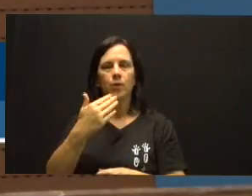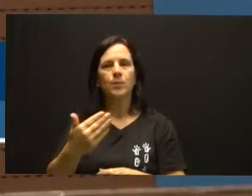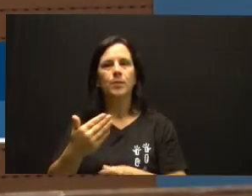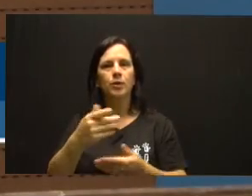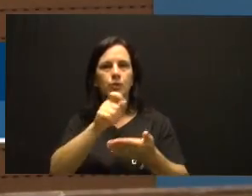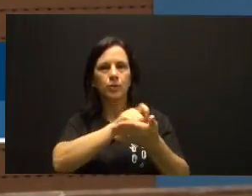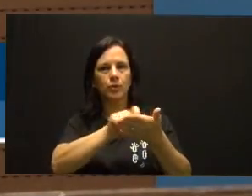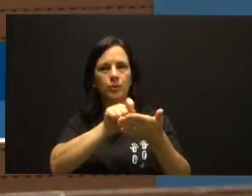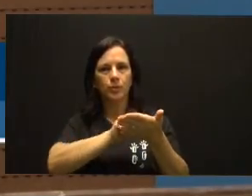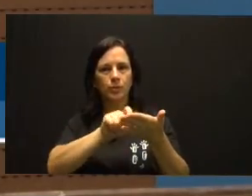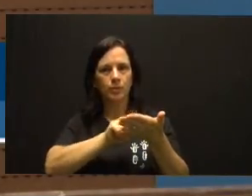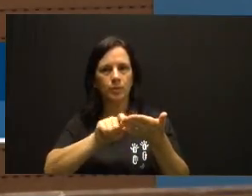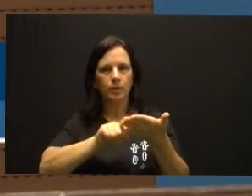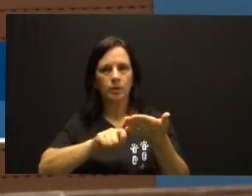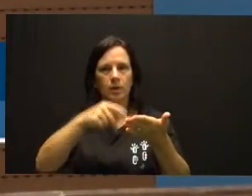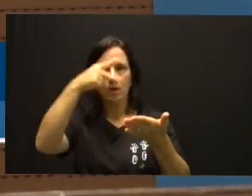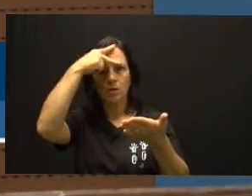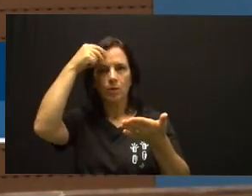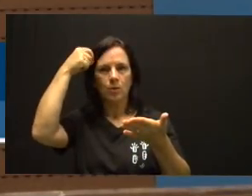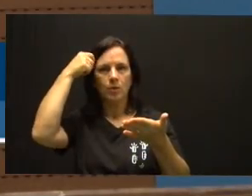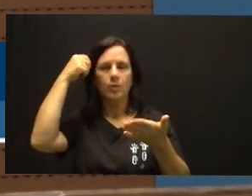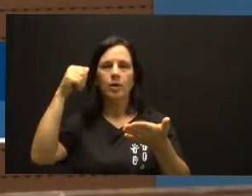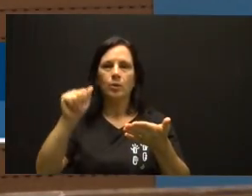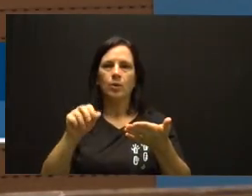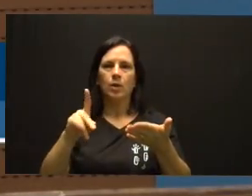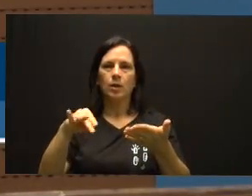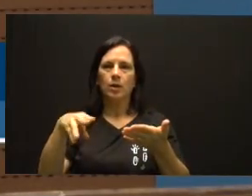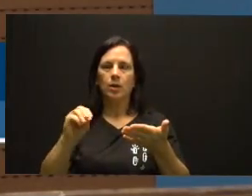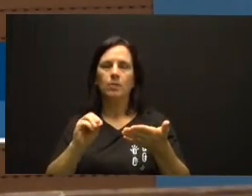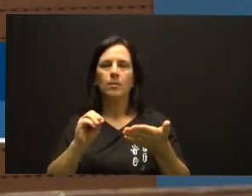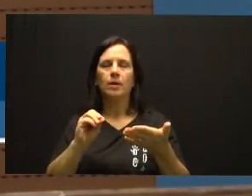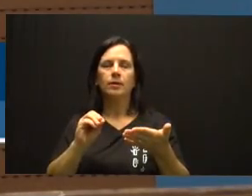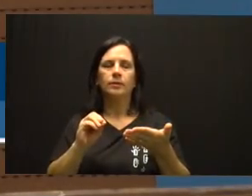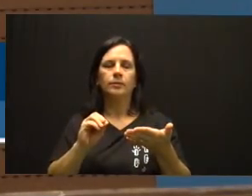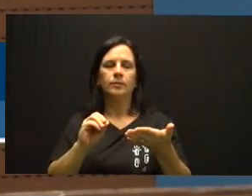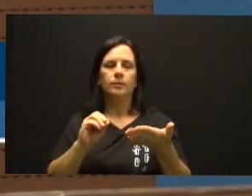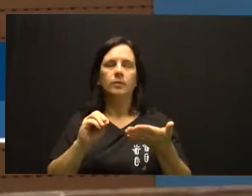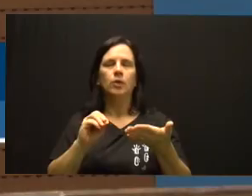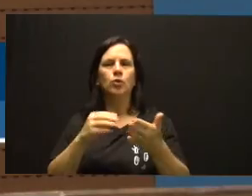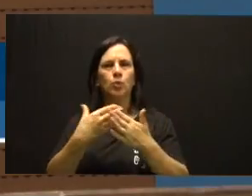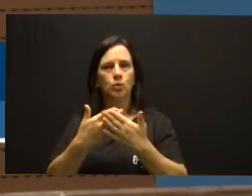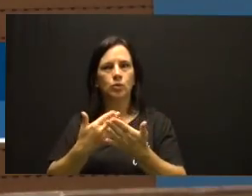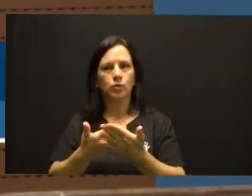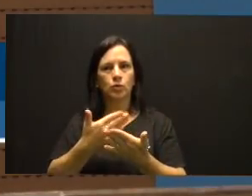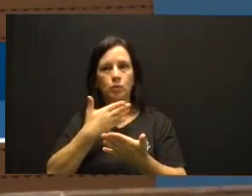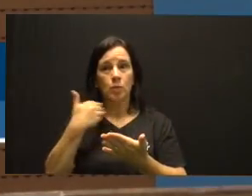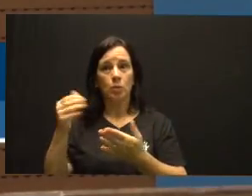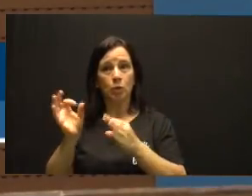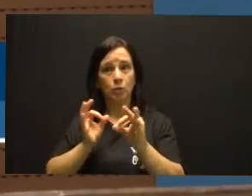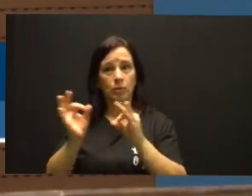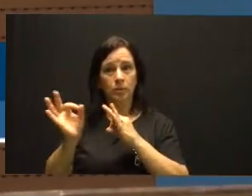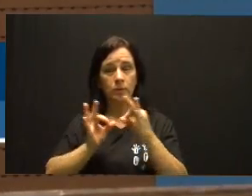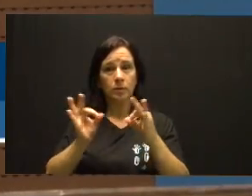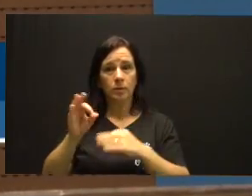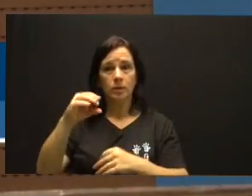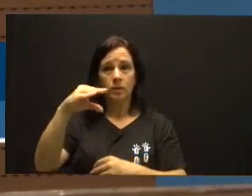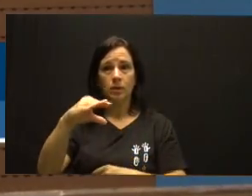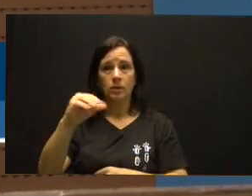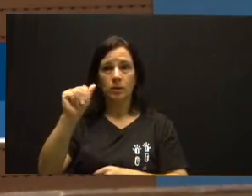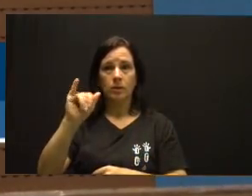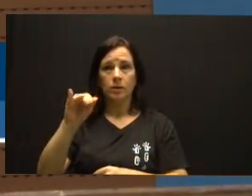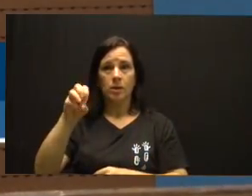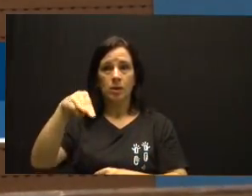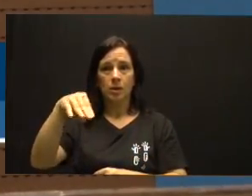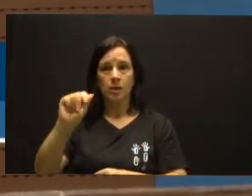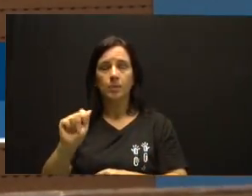ofício excelentíssimo senhor Ademário da Silva Oliveira, prefeito municipal, para o estudo visando o planejamento do CAISME, para o